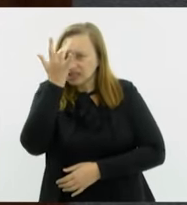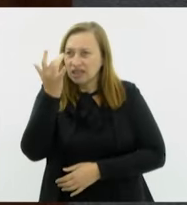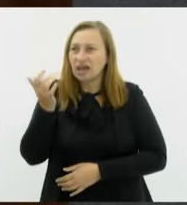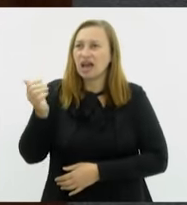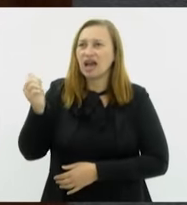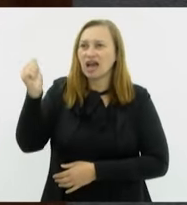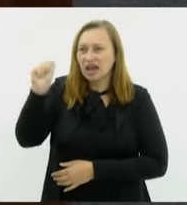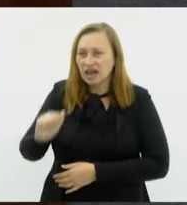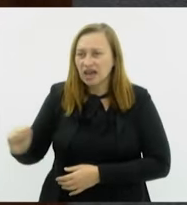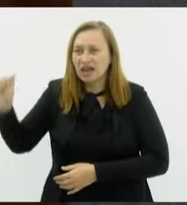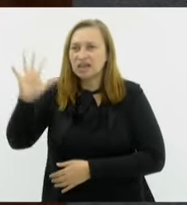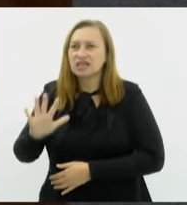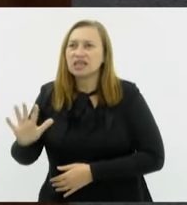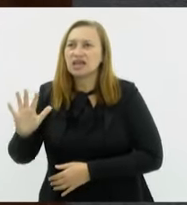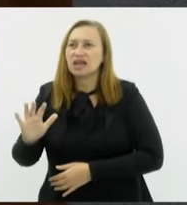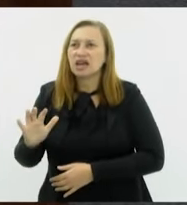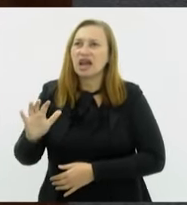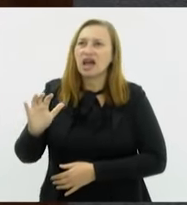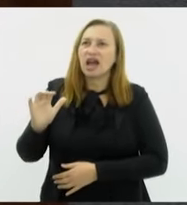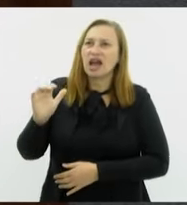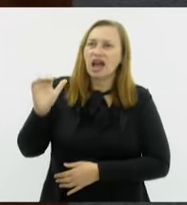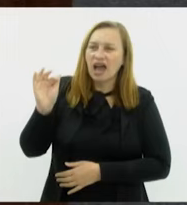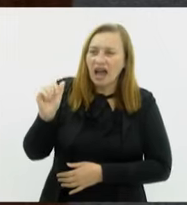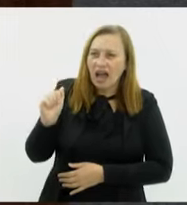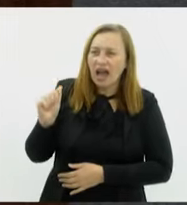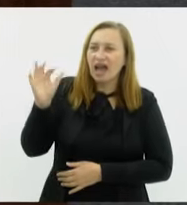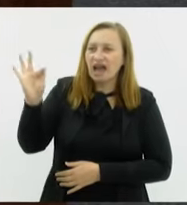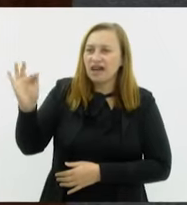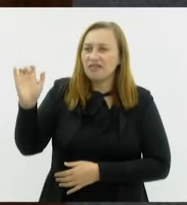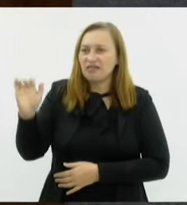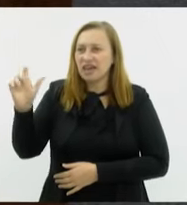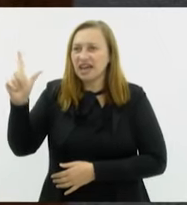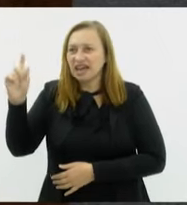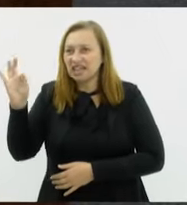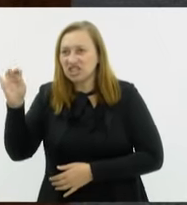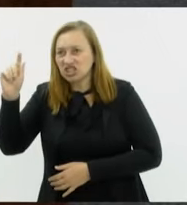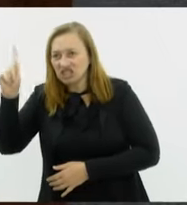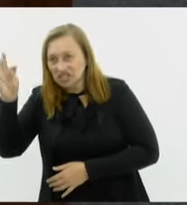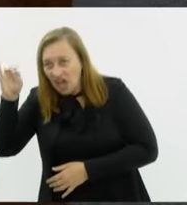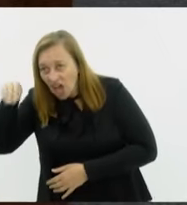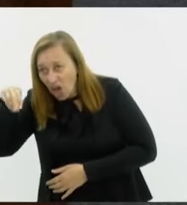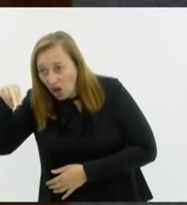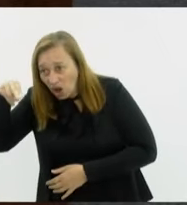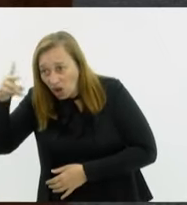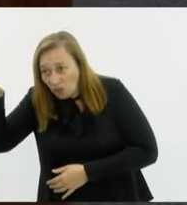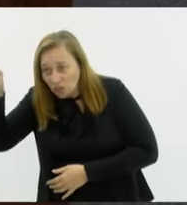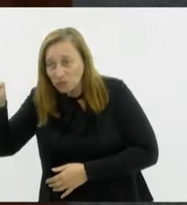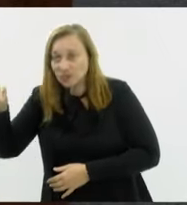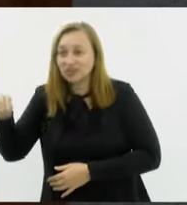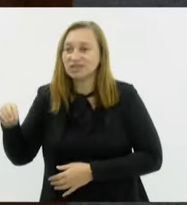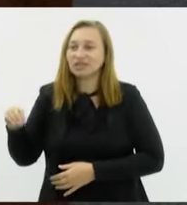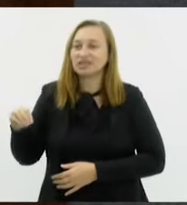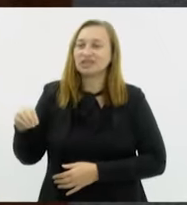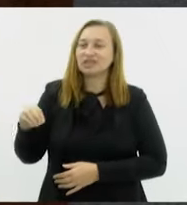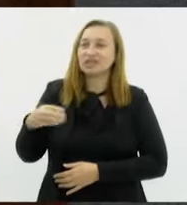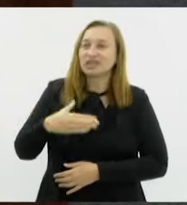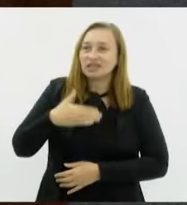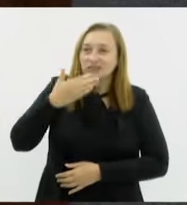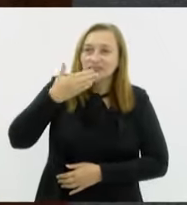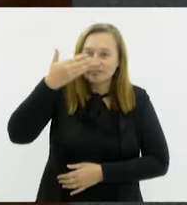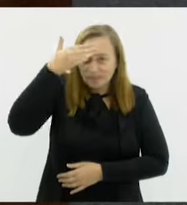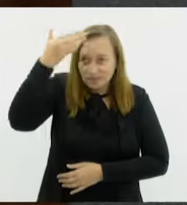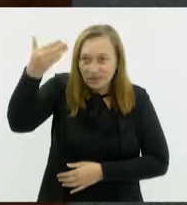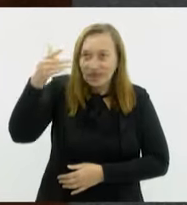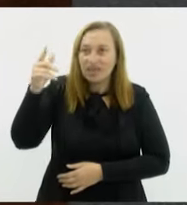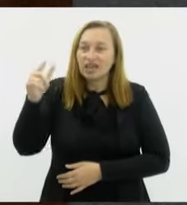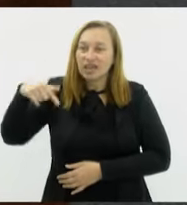Saudita, Afeganistão, a Quênia, Tanzânia, os Emirados Árabes, enfim, eu acho